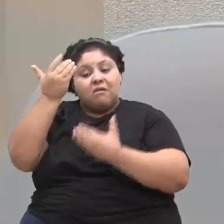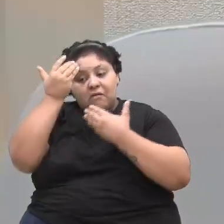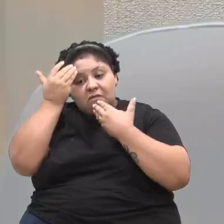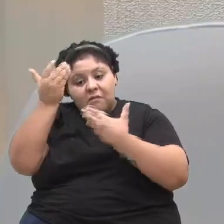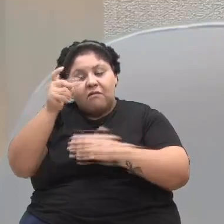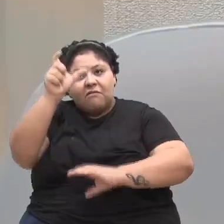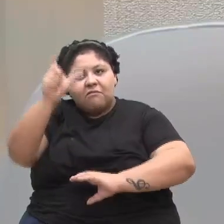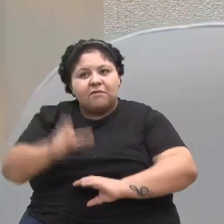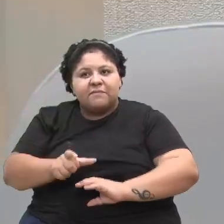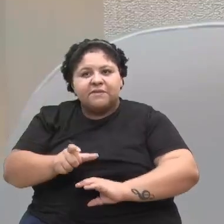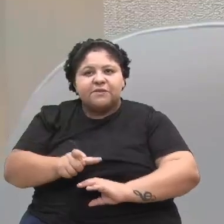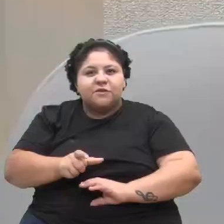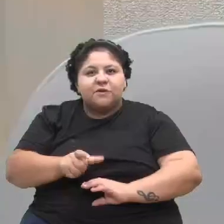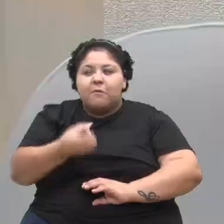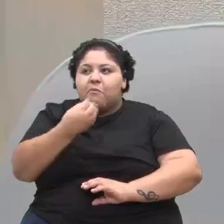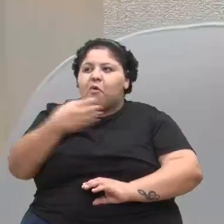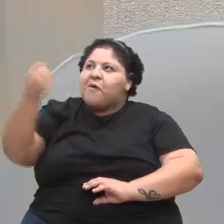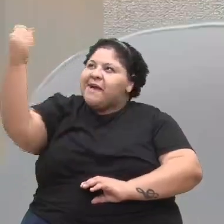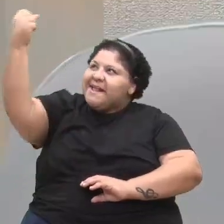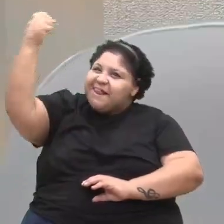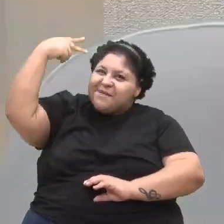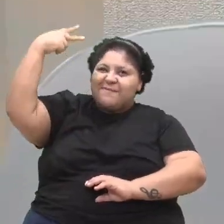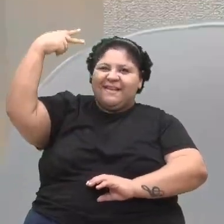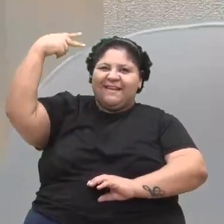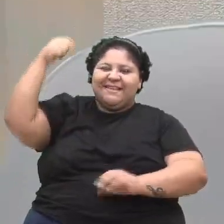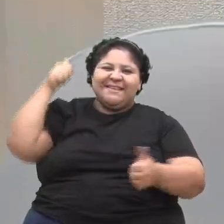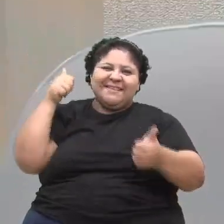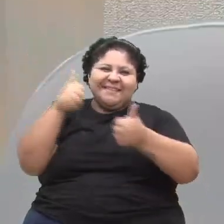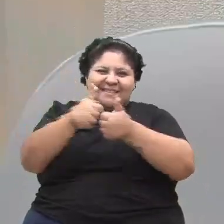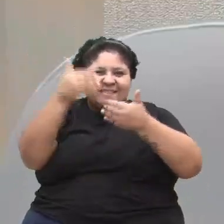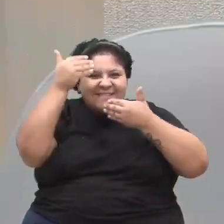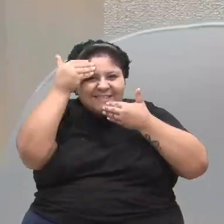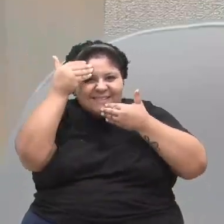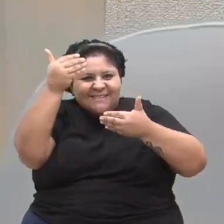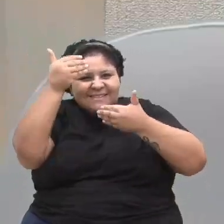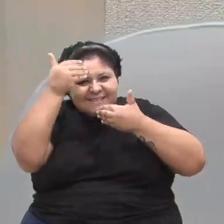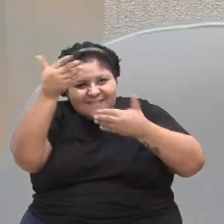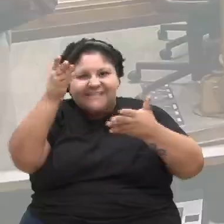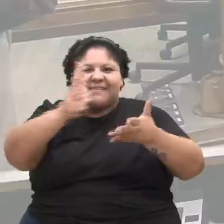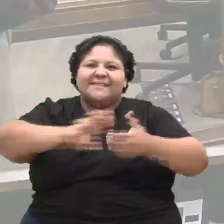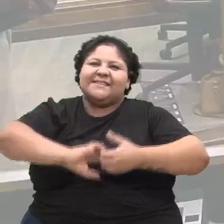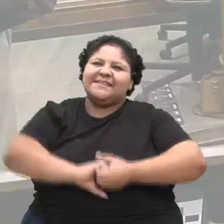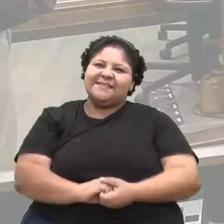uma pessoa iluminada como a senhora ter estado junto conosco. Muito, muito obrigado.